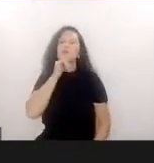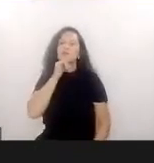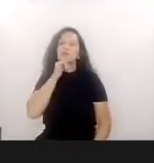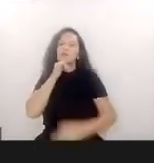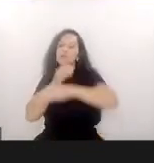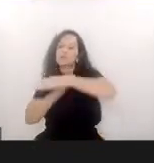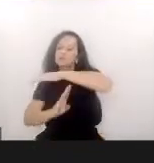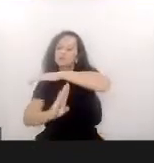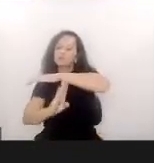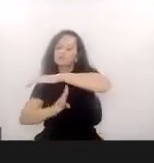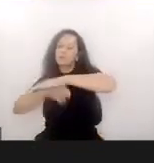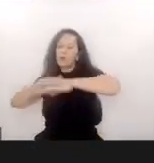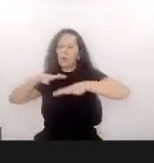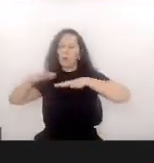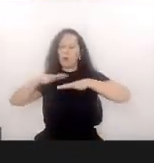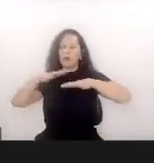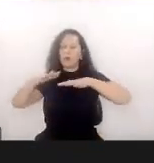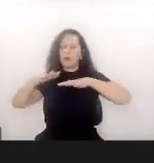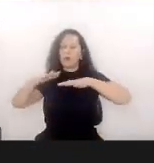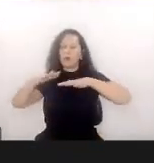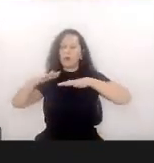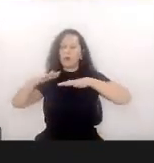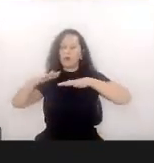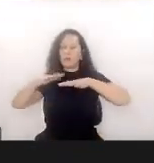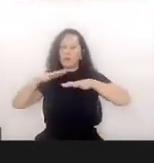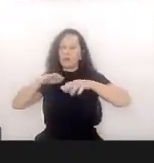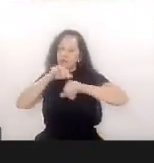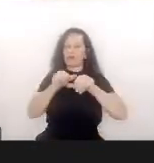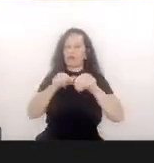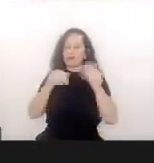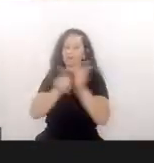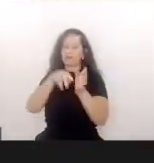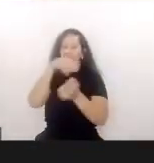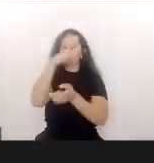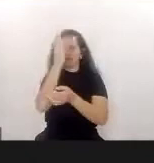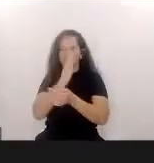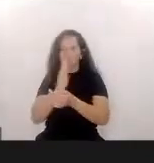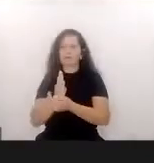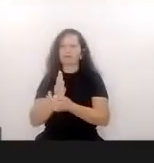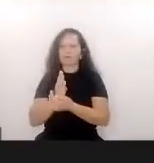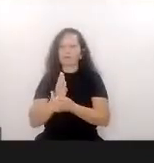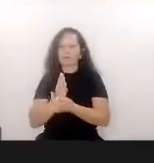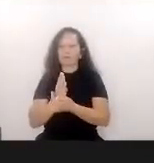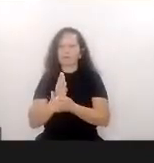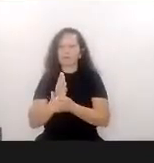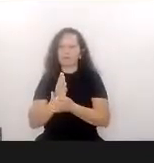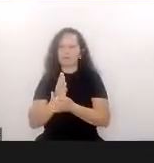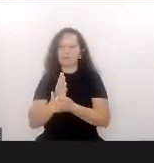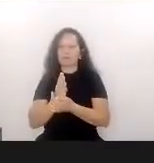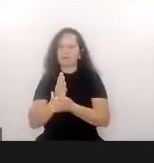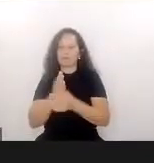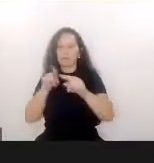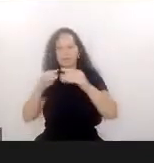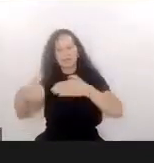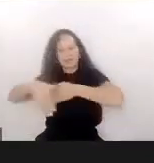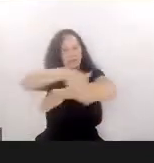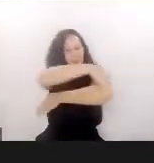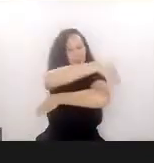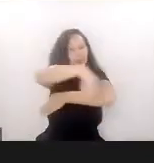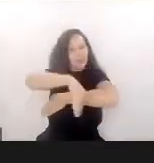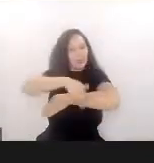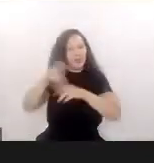commodities pelo Brasil, da fronteira do nosso país, da relação entre os ecossistemas naturais e